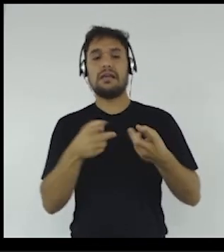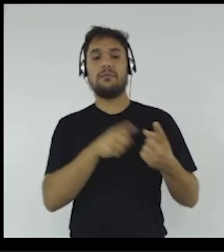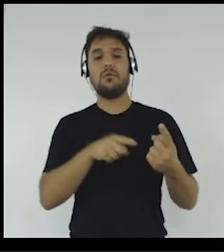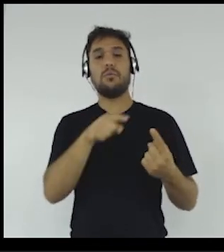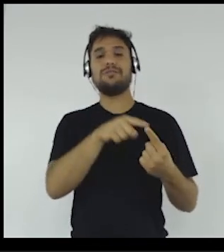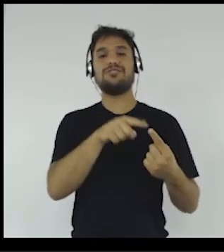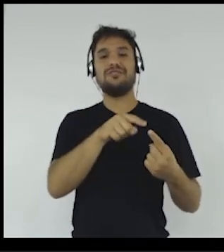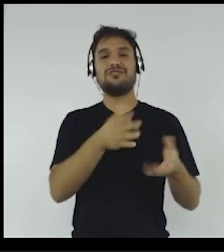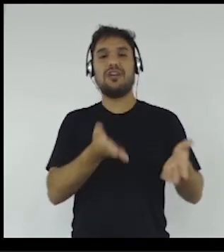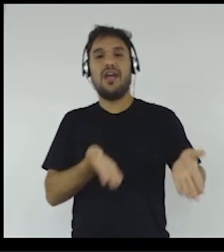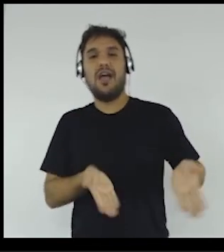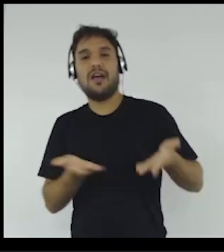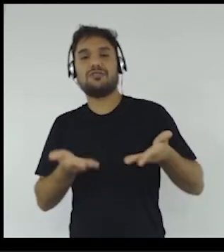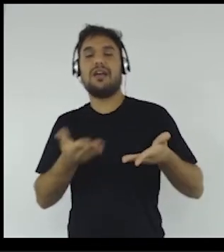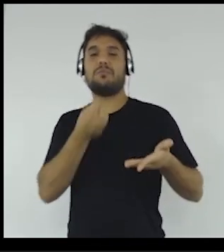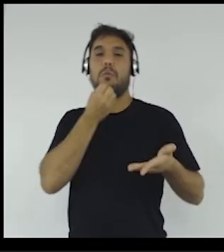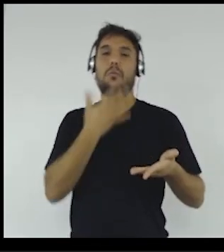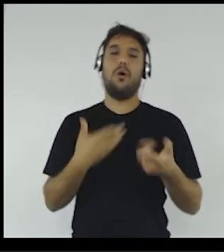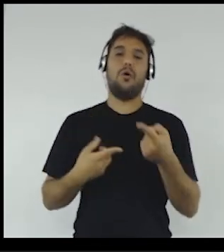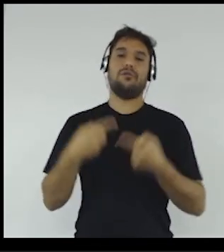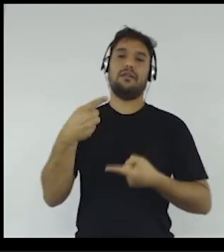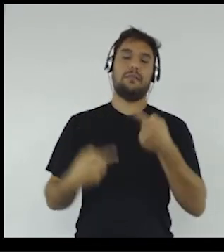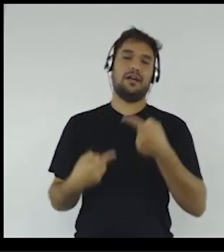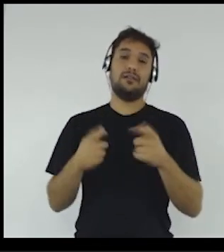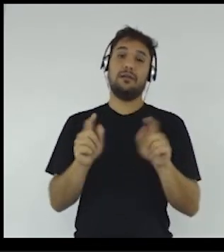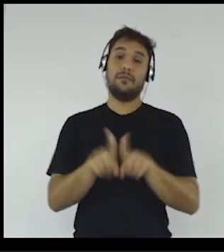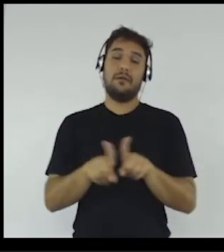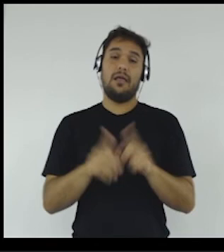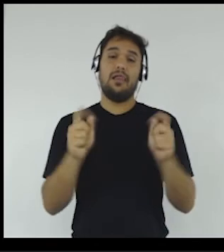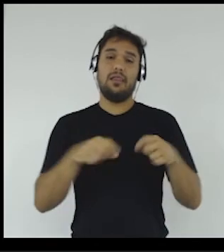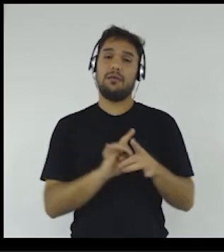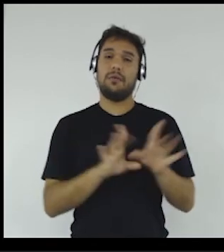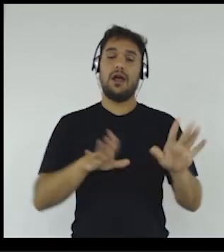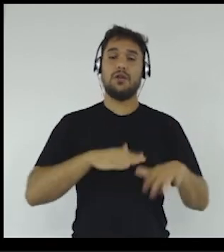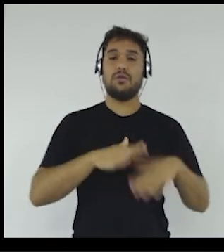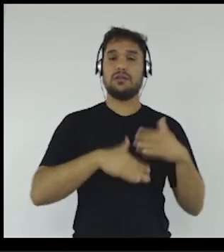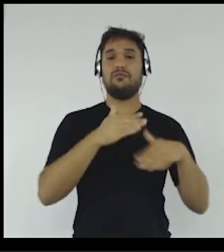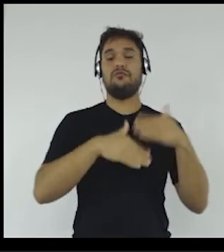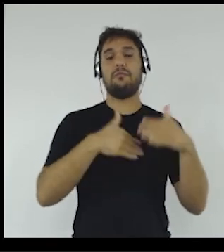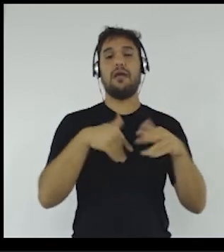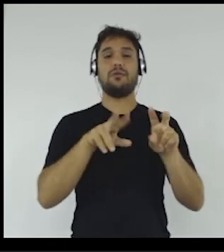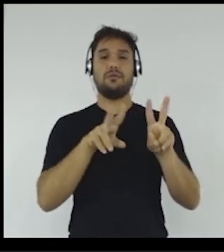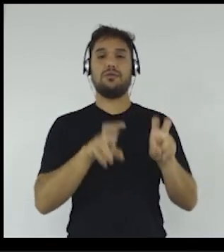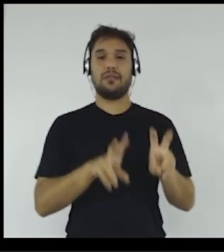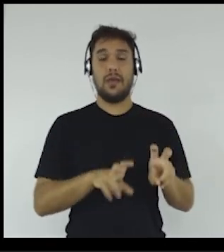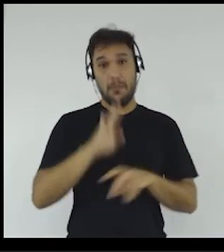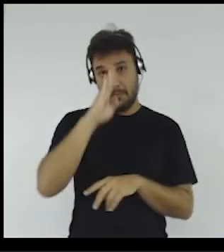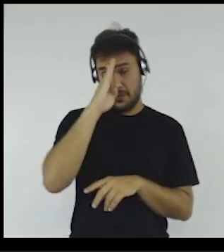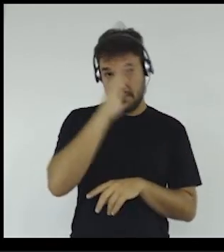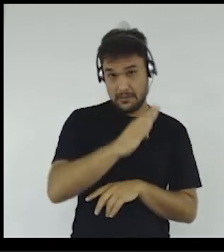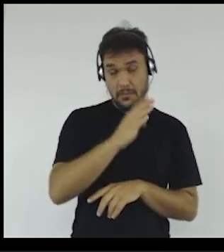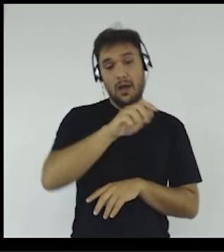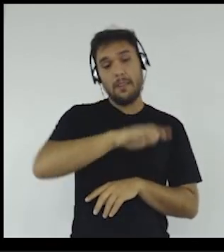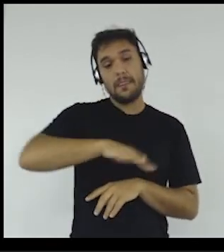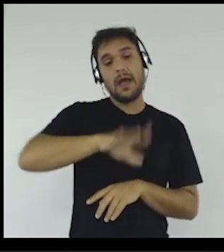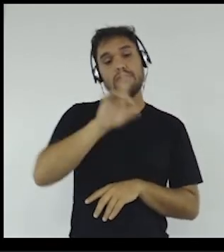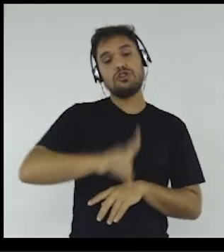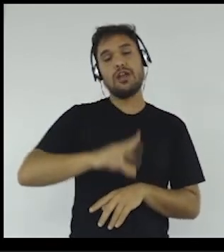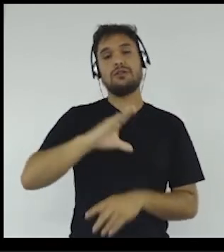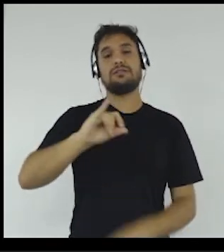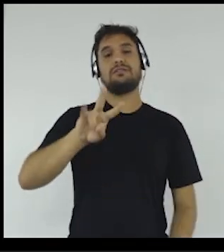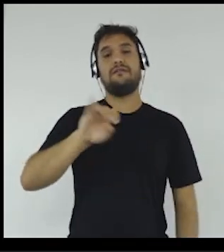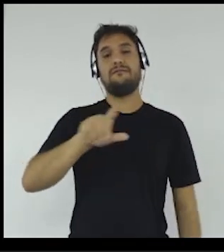contribuir para o bom debate, permitir o constante desenvolvimento dos temas, especialmente no âmbito do direito